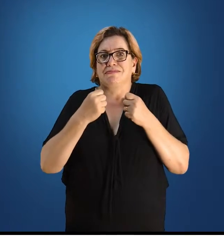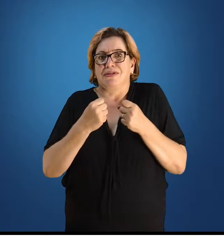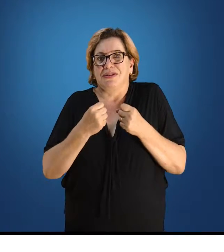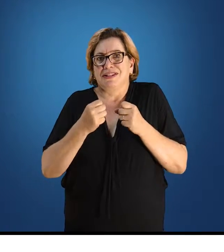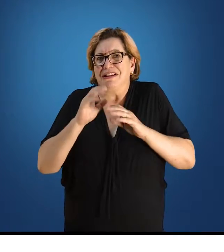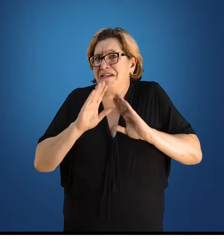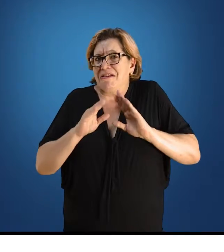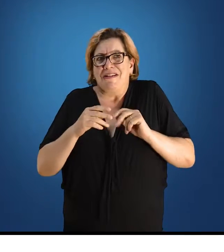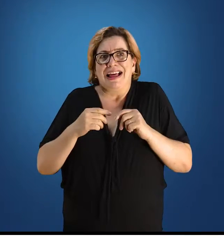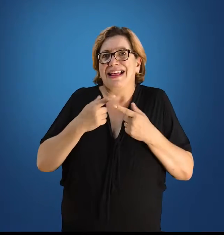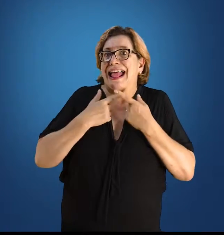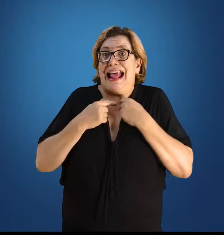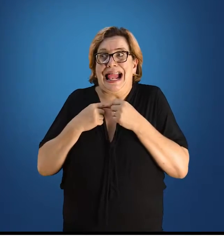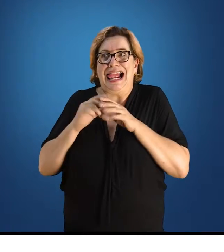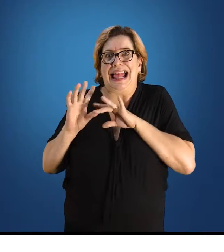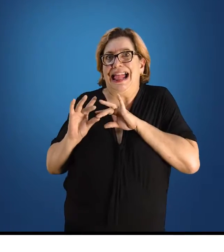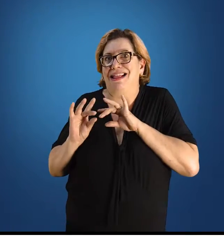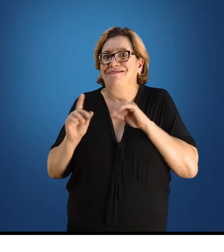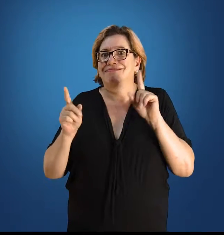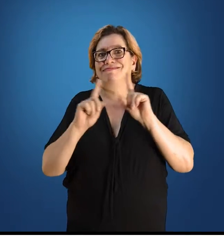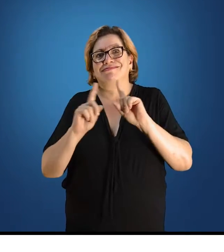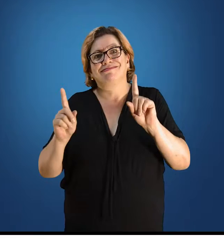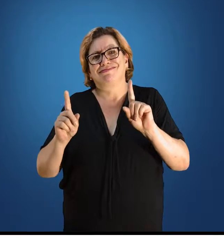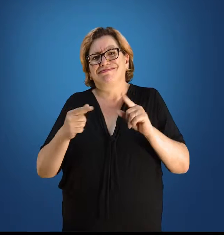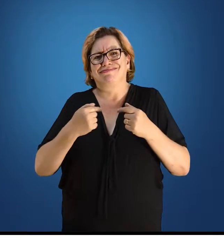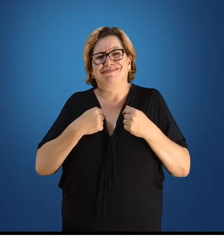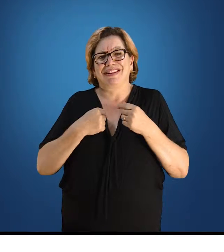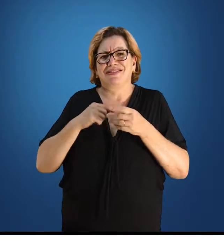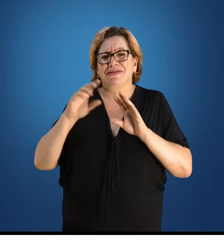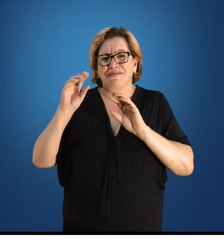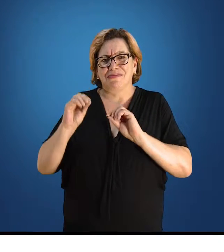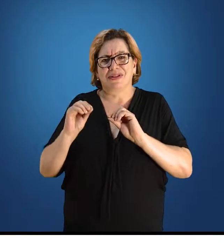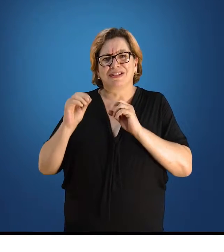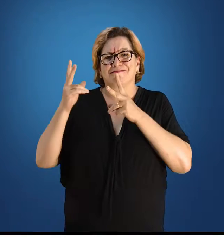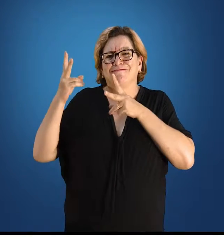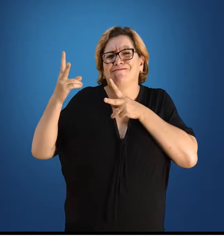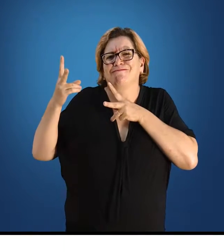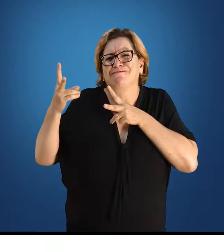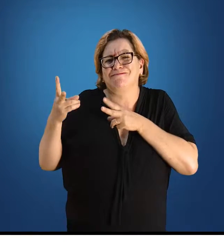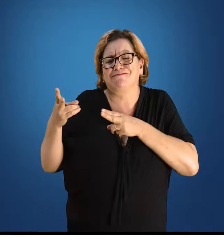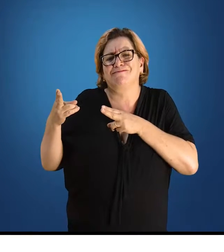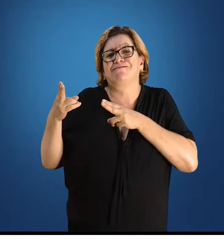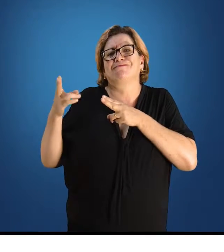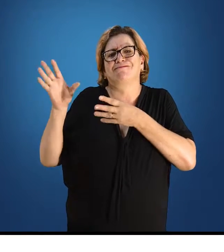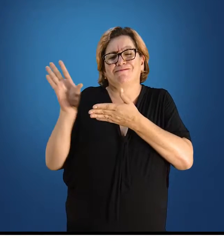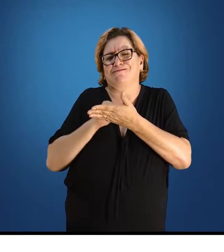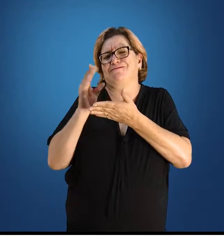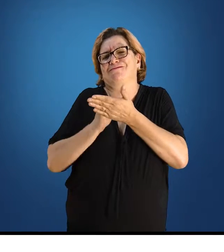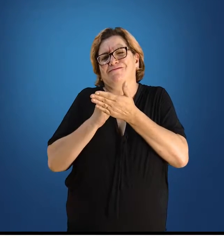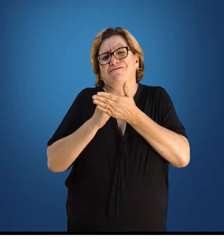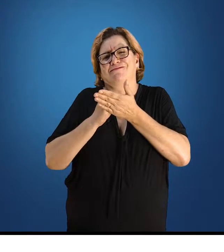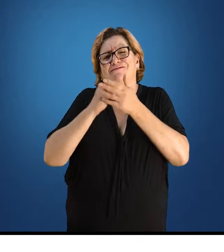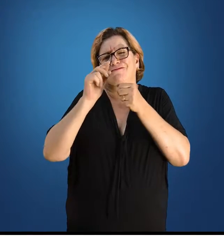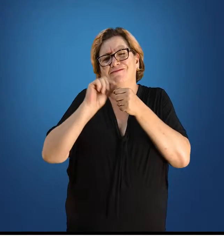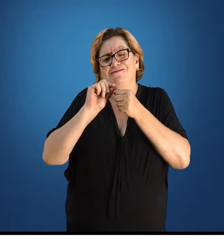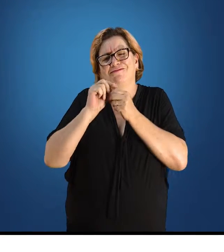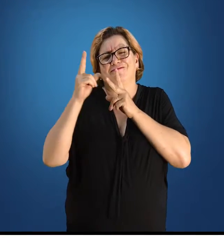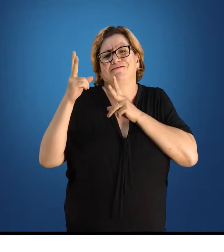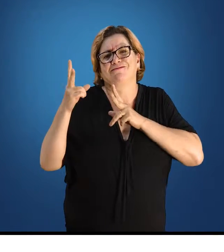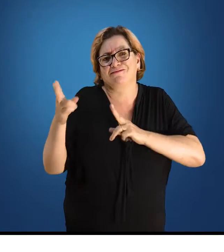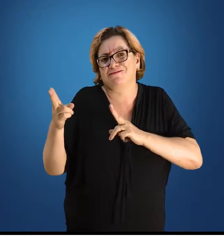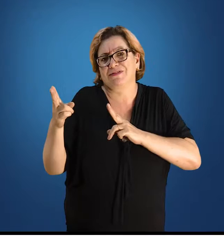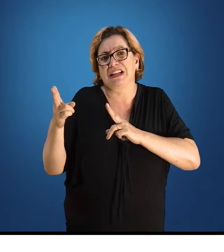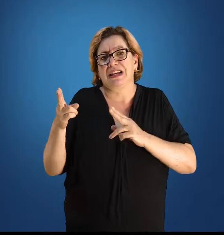não intencionalmente, a gente pode, sem a intenção, acabar incorrendo em fazer plágio. Né? E isso